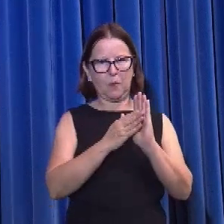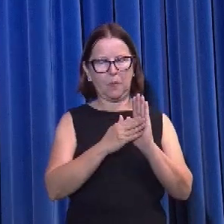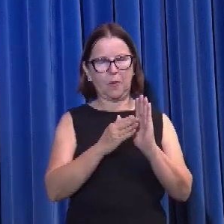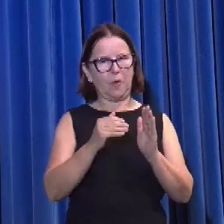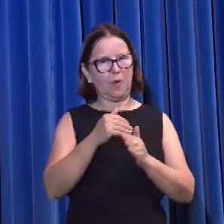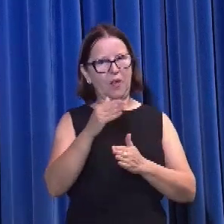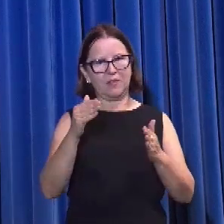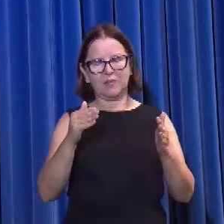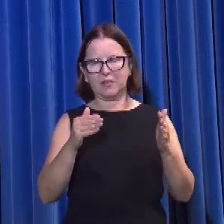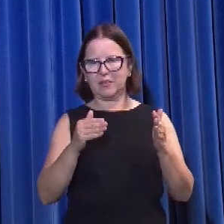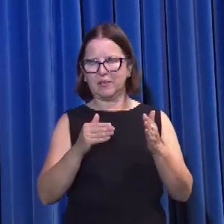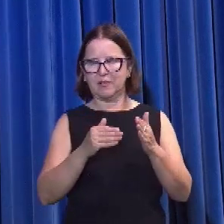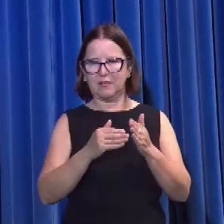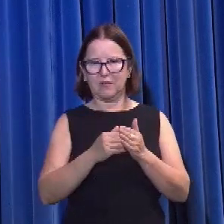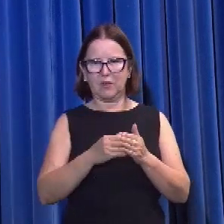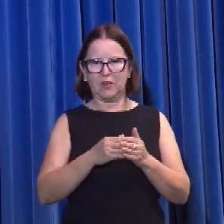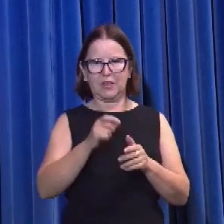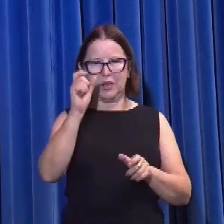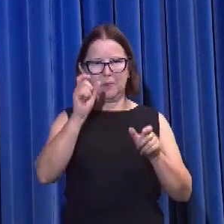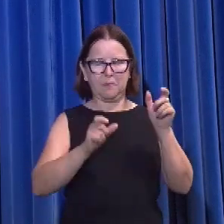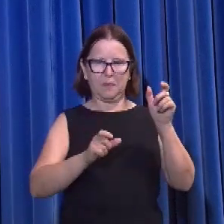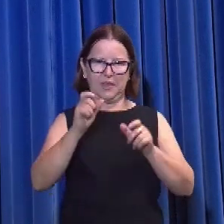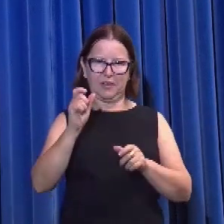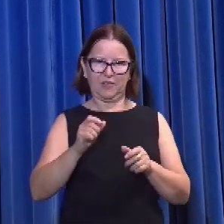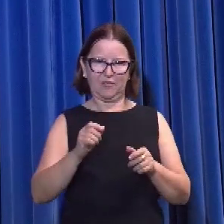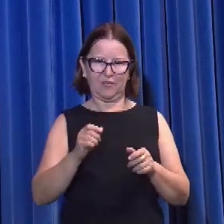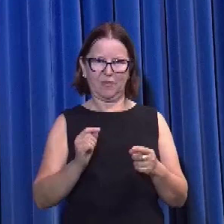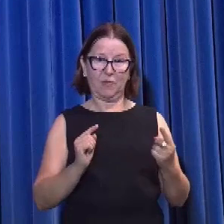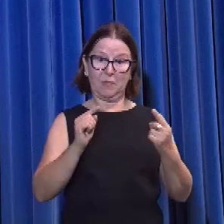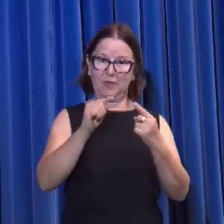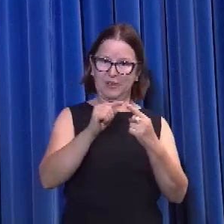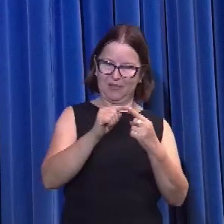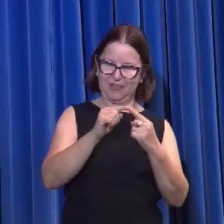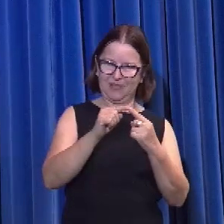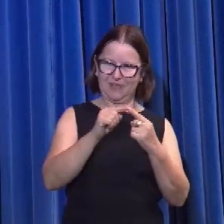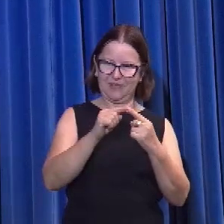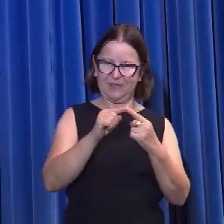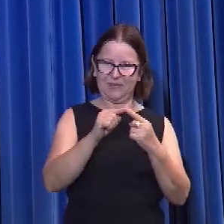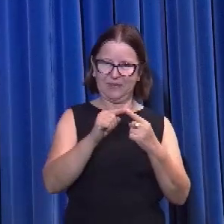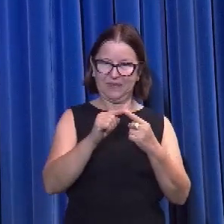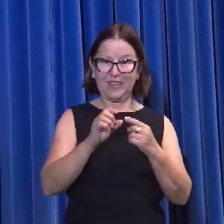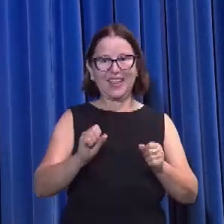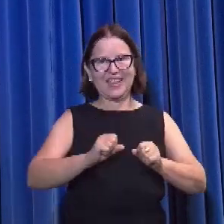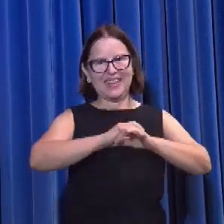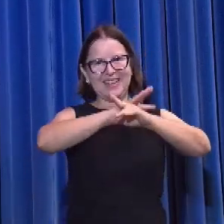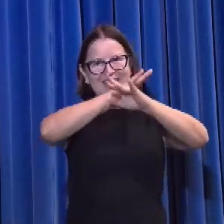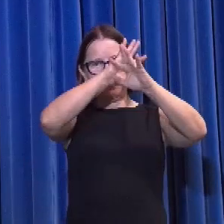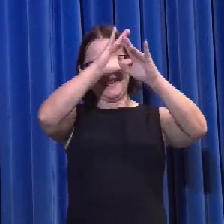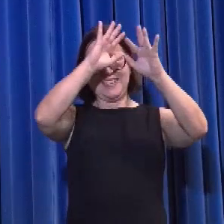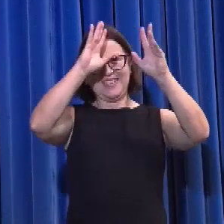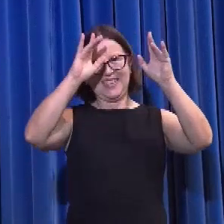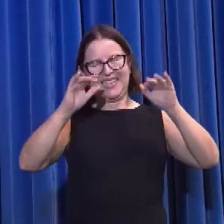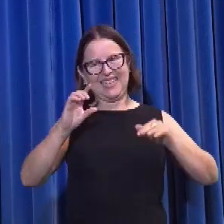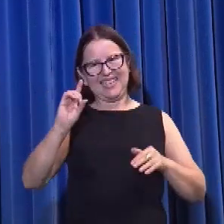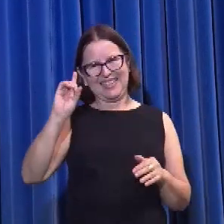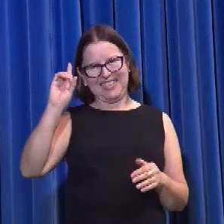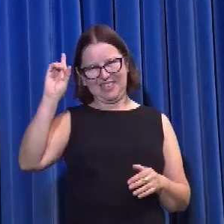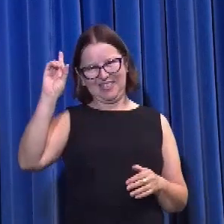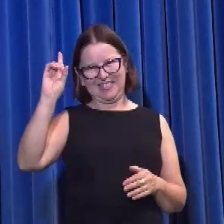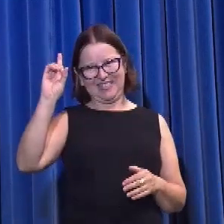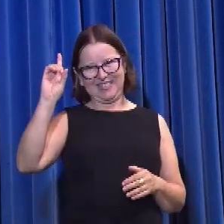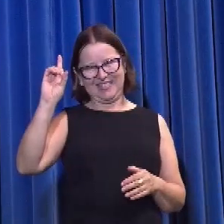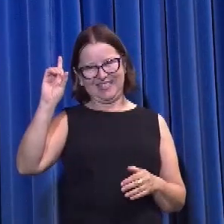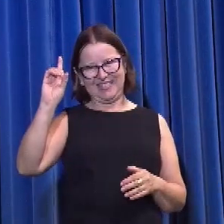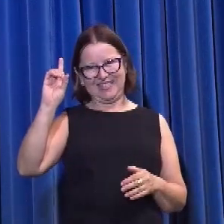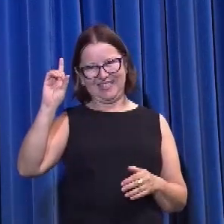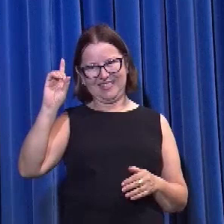O propósito, o fim, a finalidade de todo homem é glorificar a Deus e